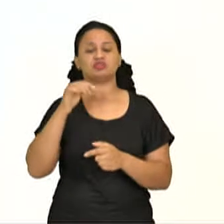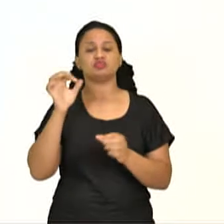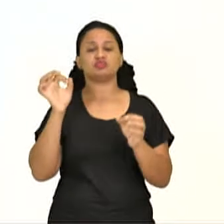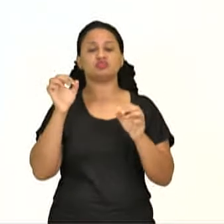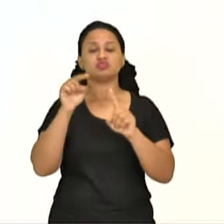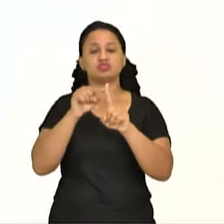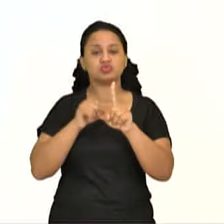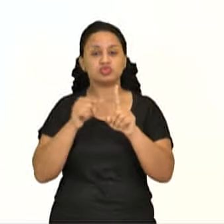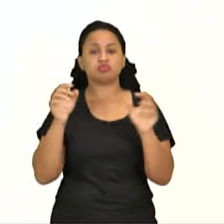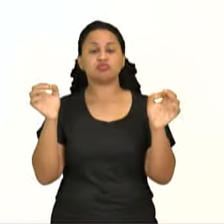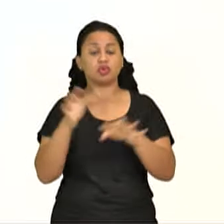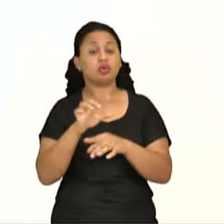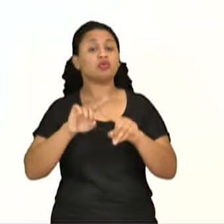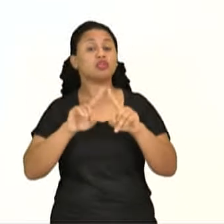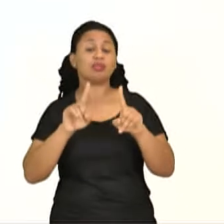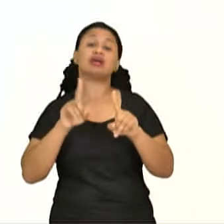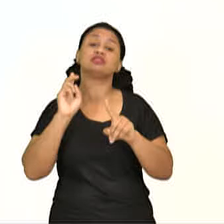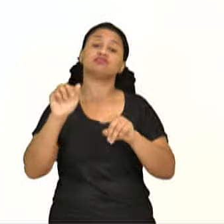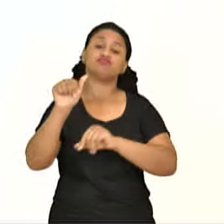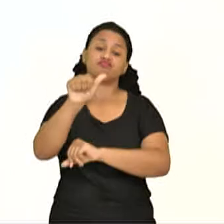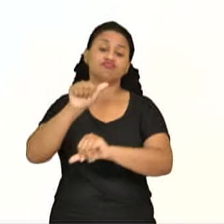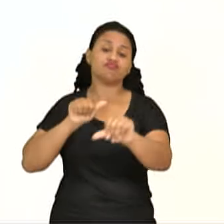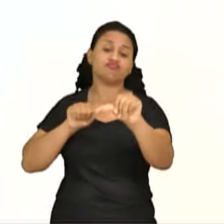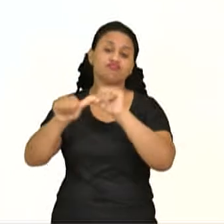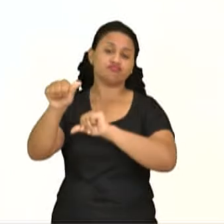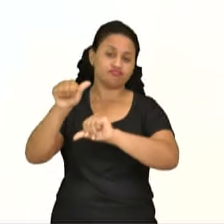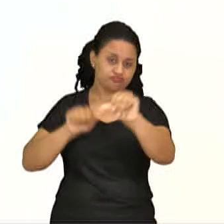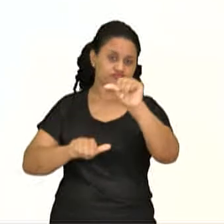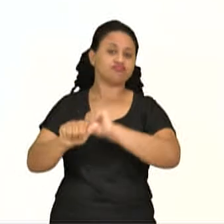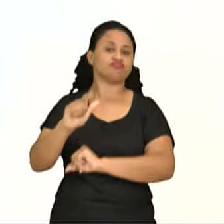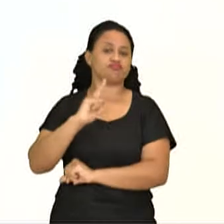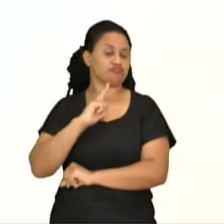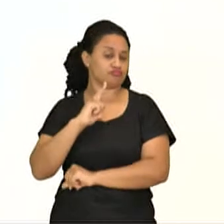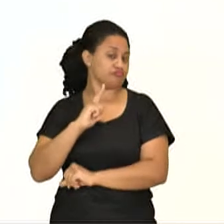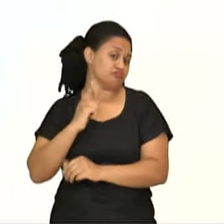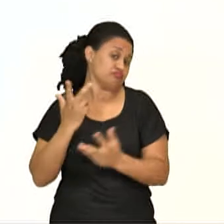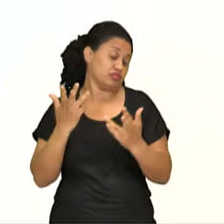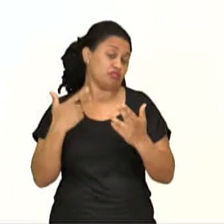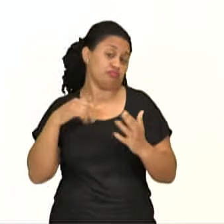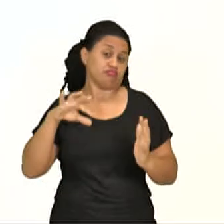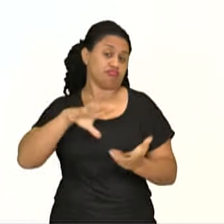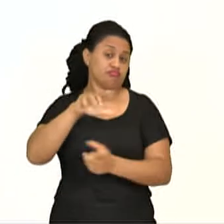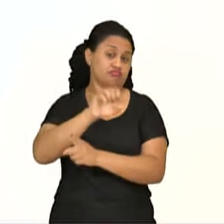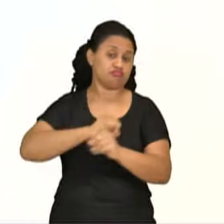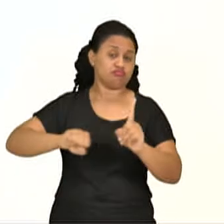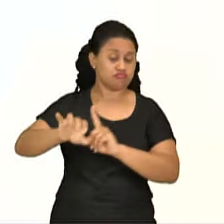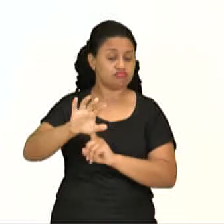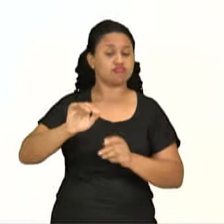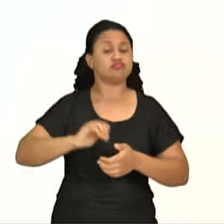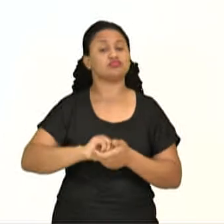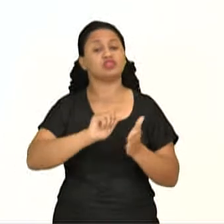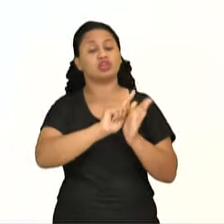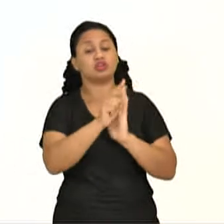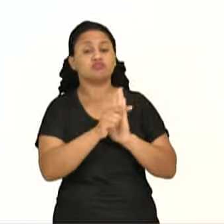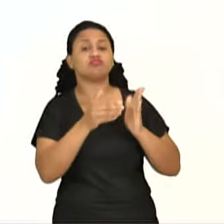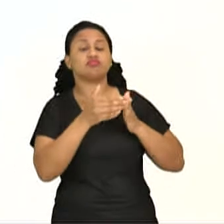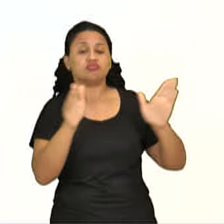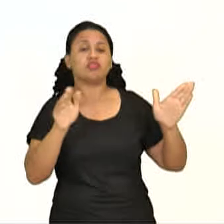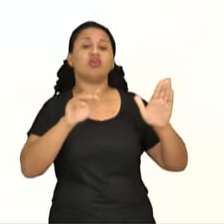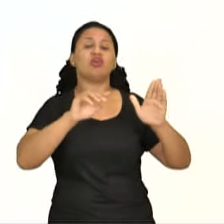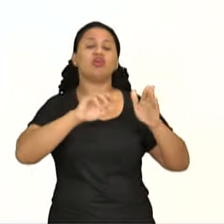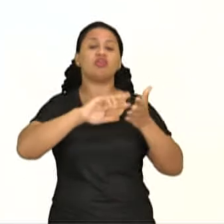está continuamente se transformando, assim como a humanidade. É um gênero aberto aos mais